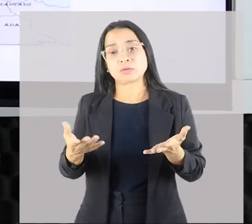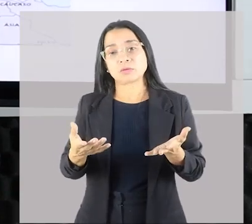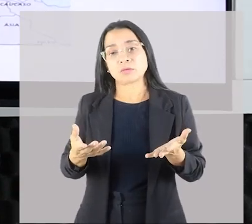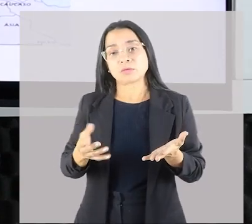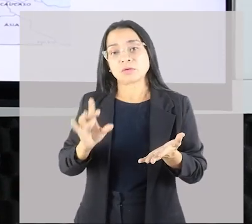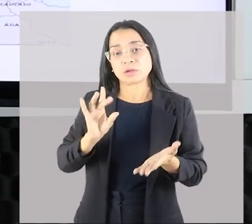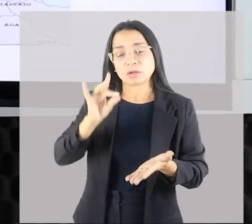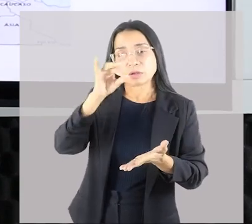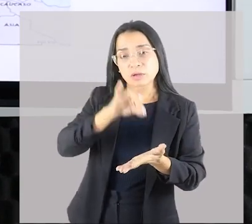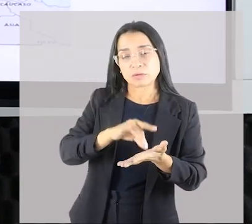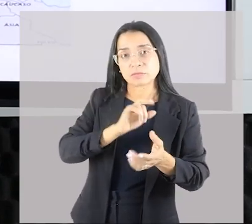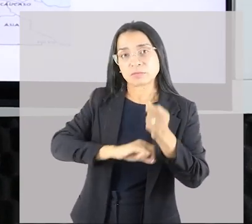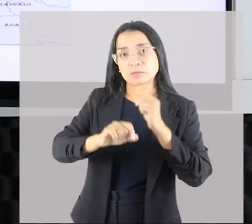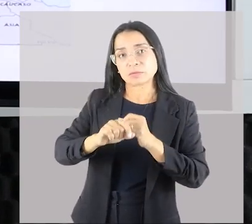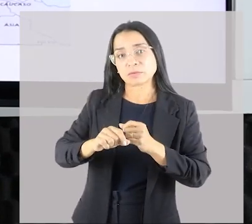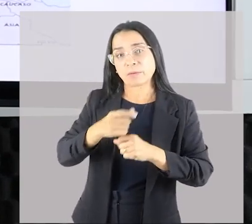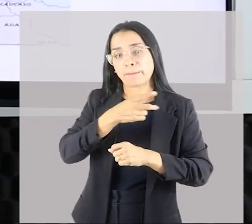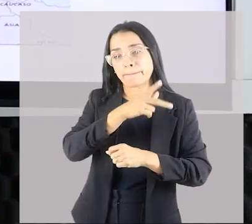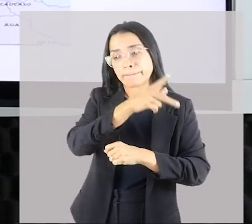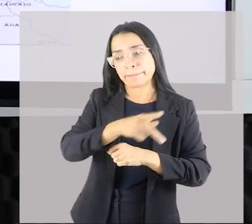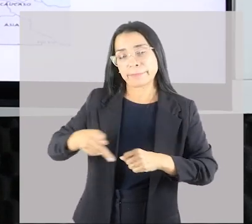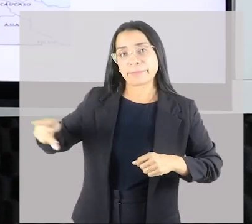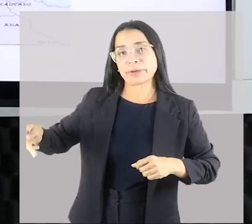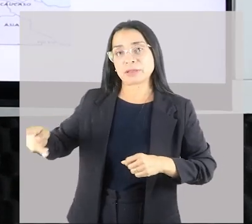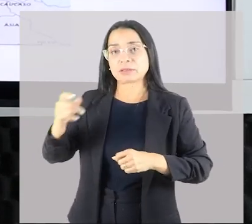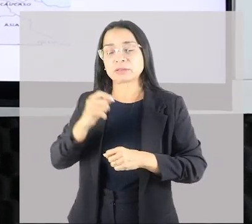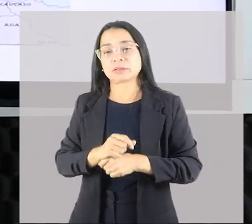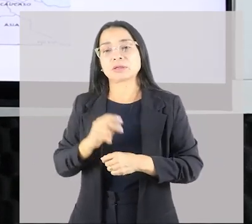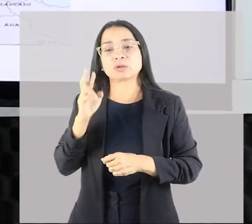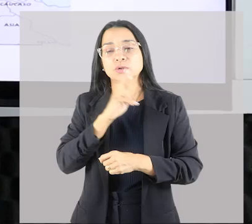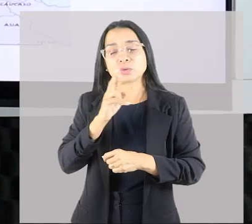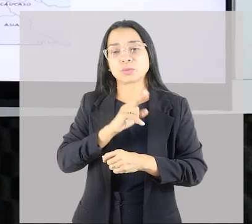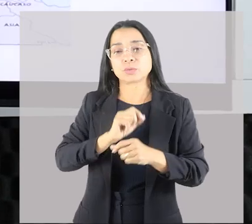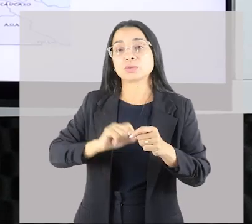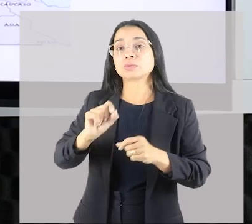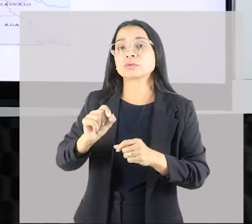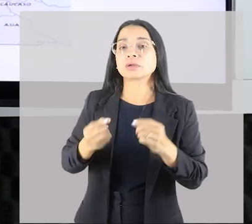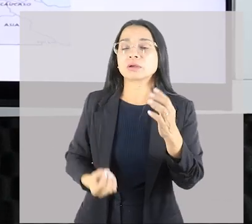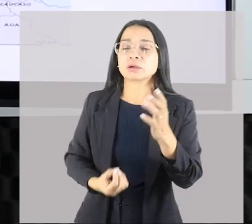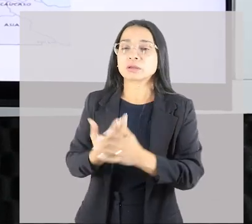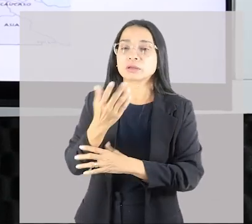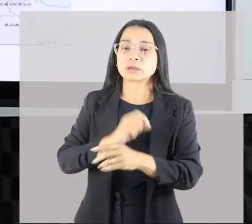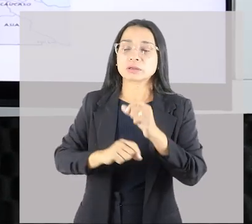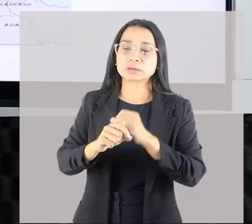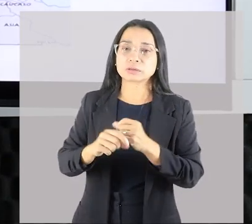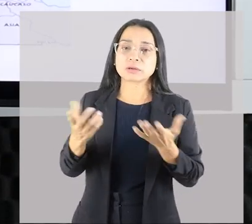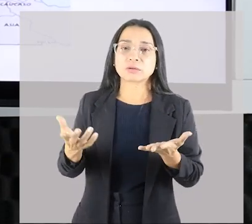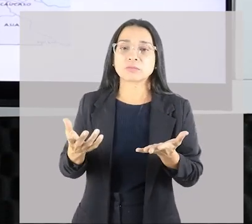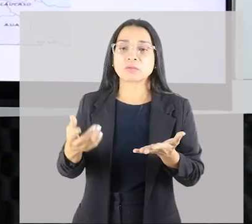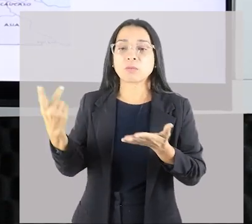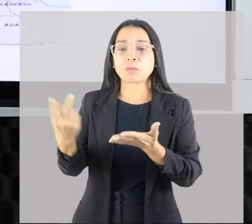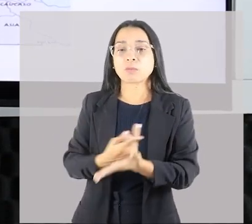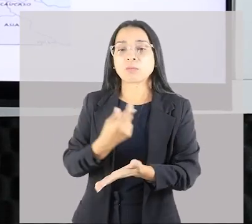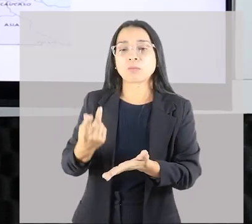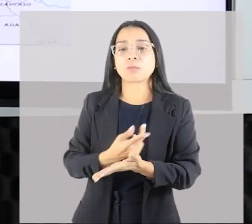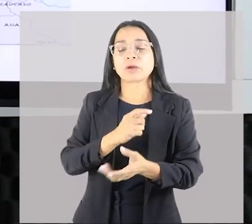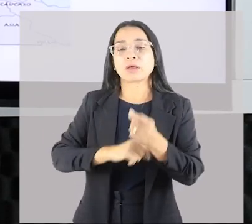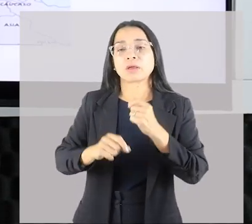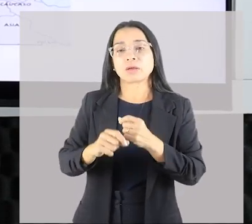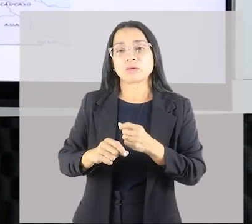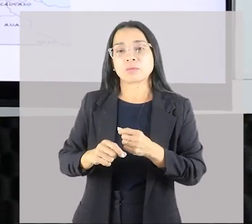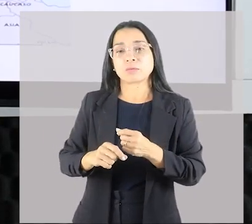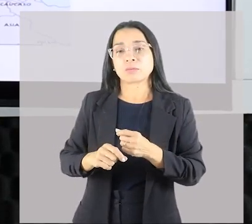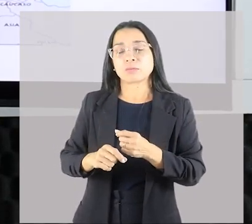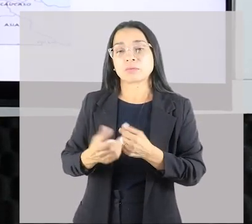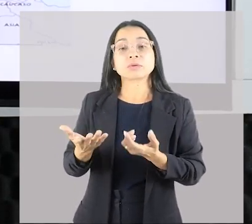então presidente russo Vladimir Putin, tá certo? Que a criação da Ucrânia enquanto país independente foi um erro. Que a Ucrânia não